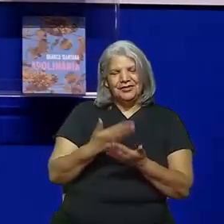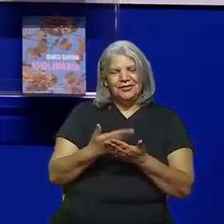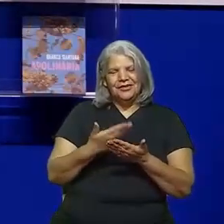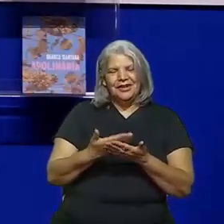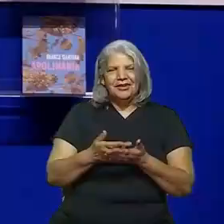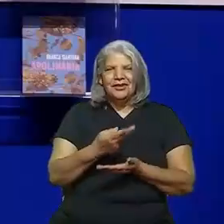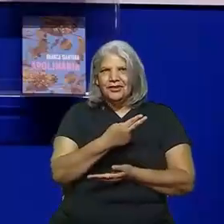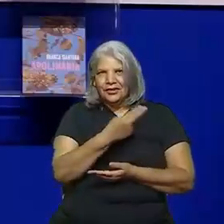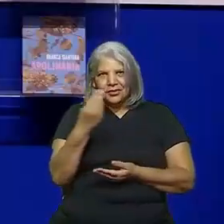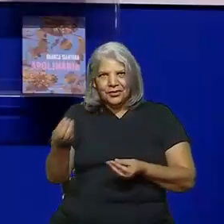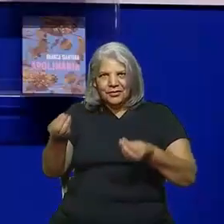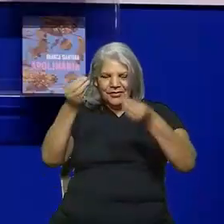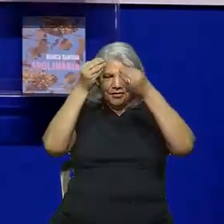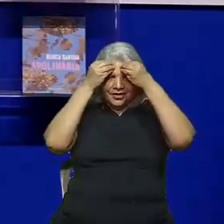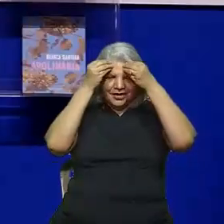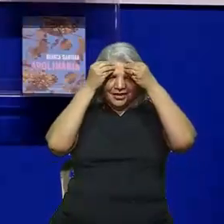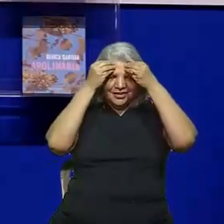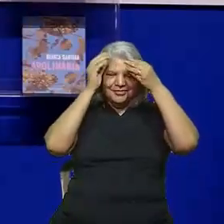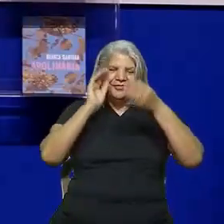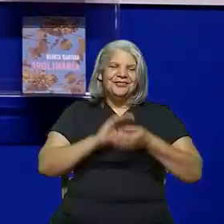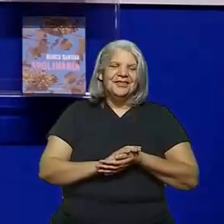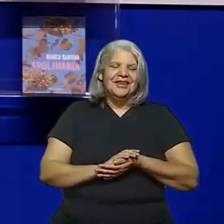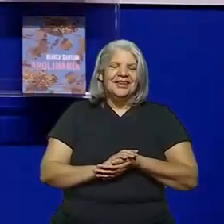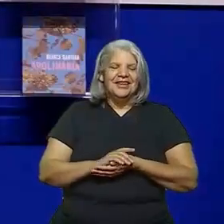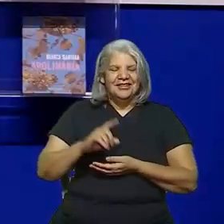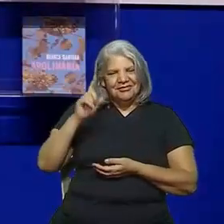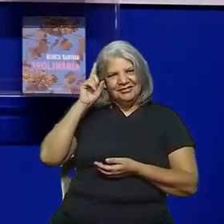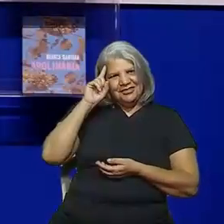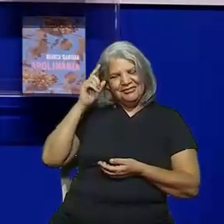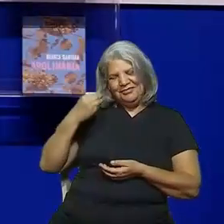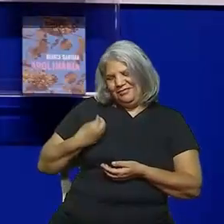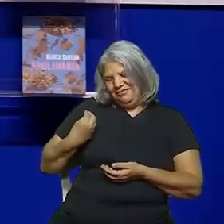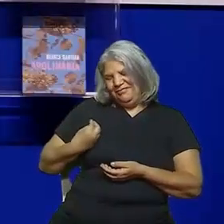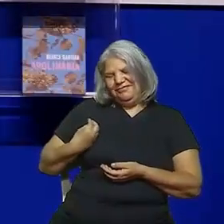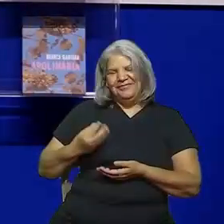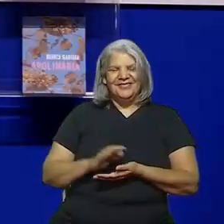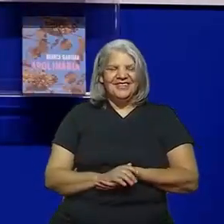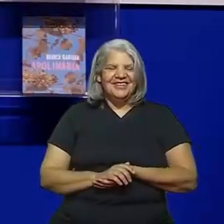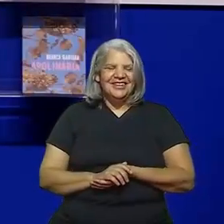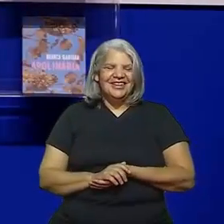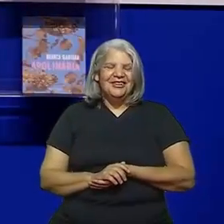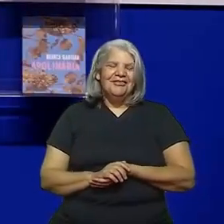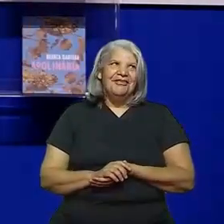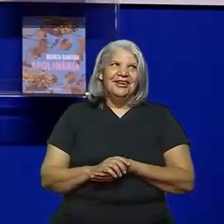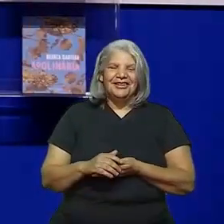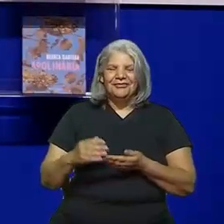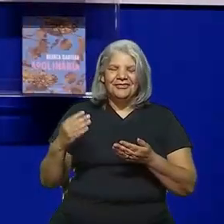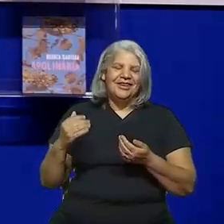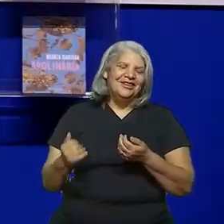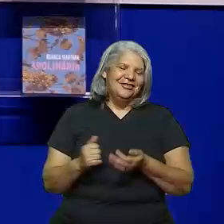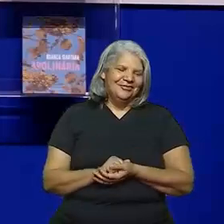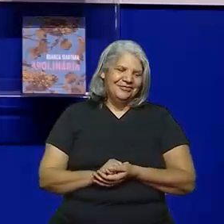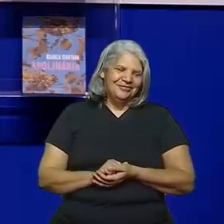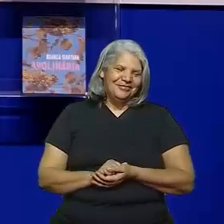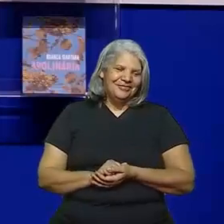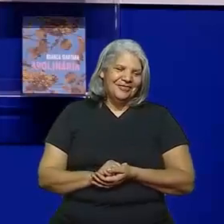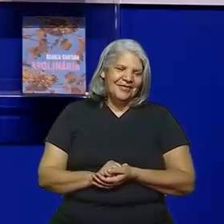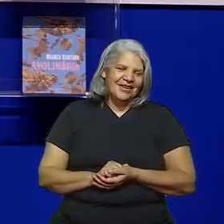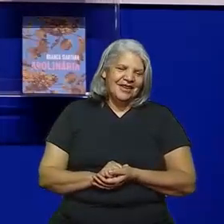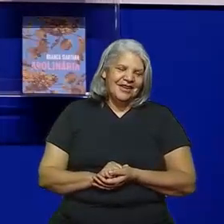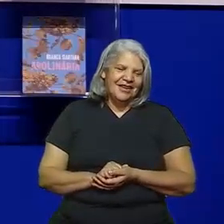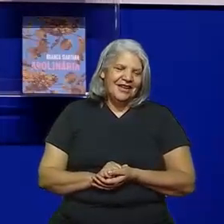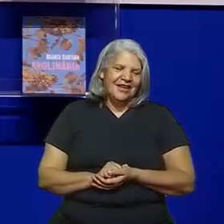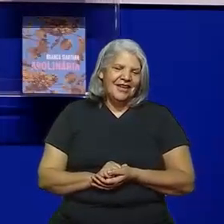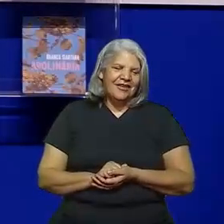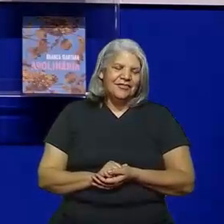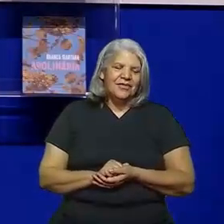veio assim, a memória a essa altura do dia e da vida vai falhando muito. A história da